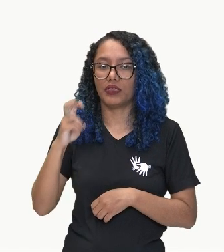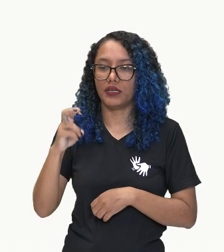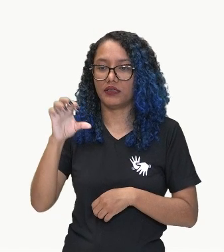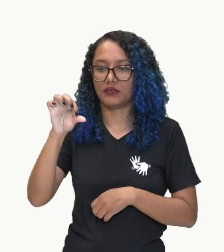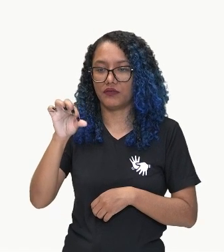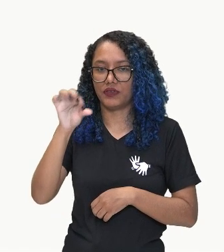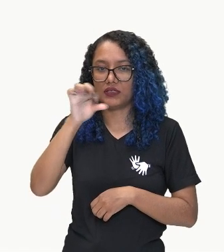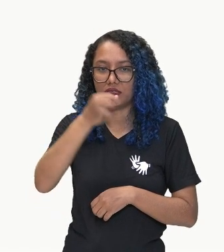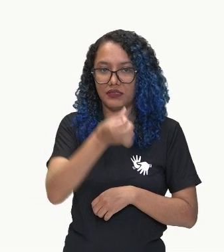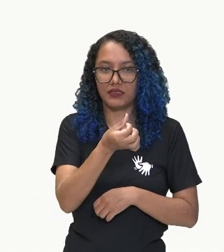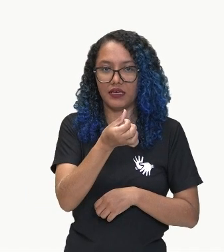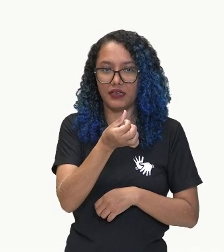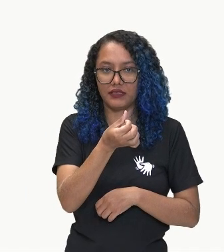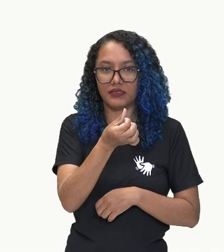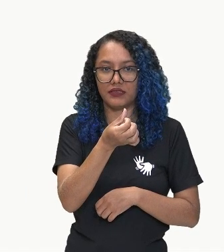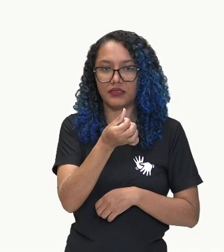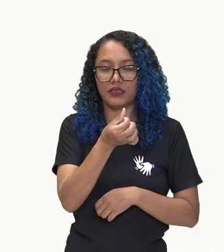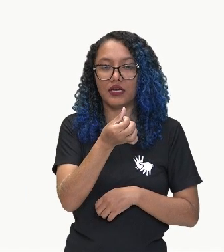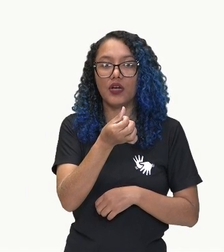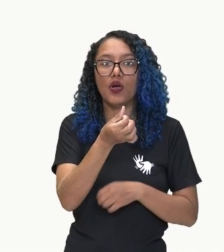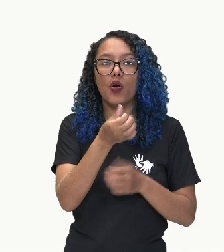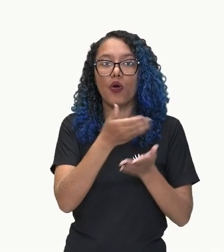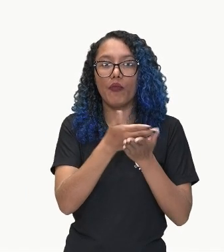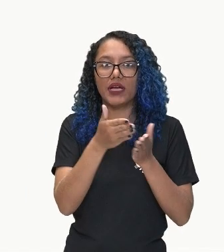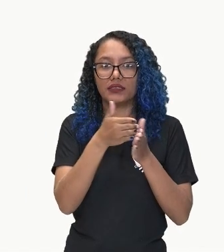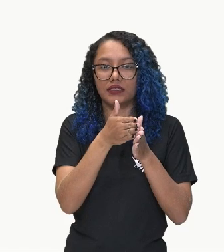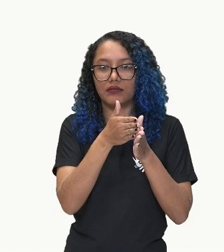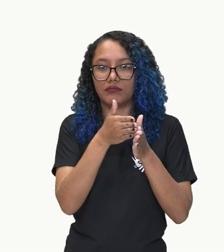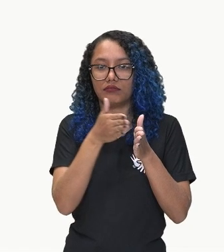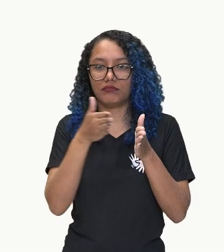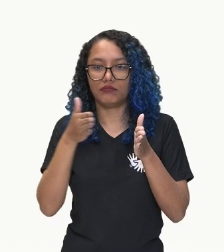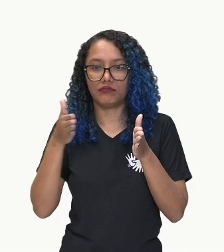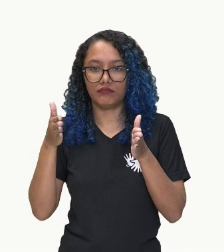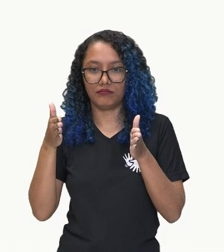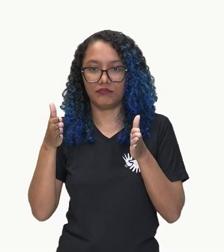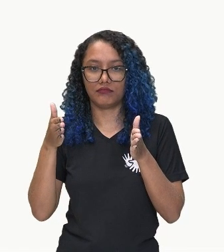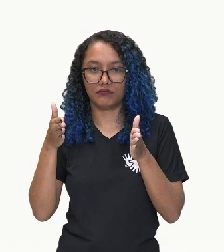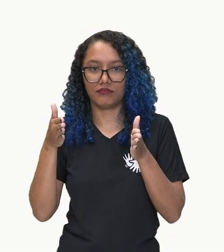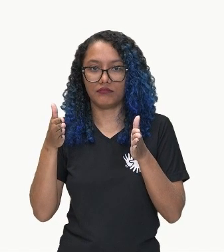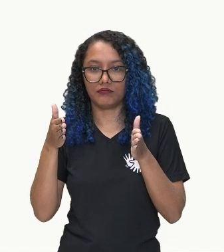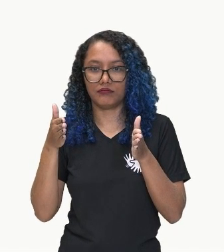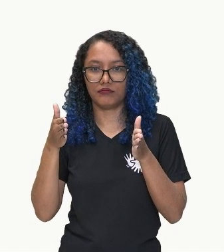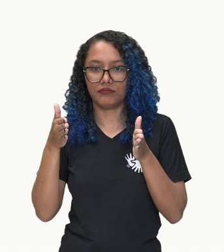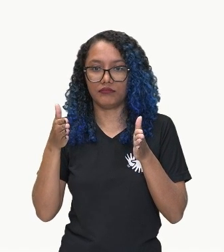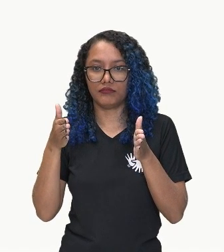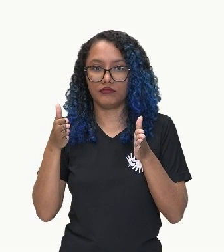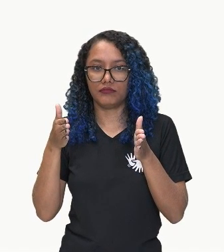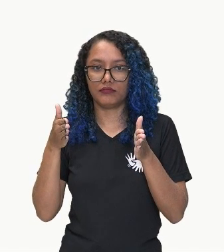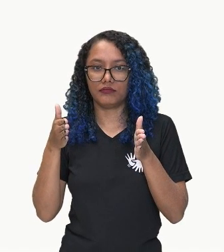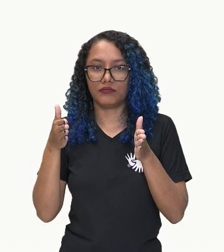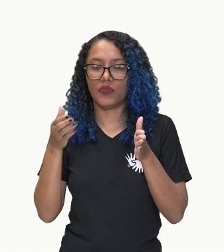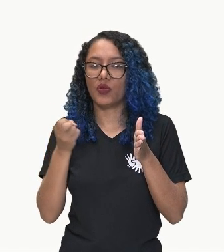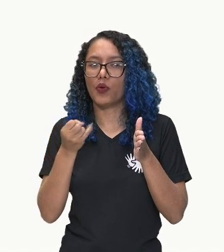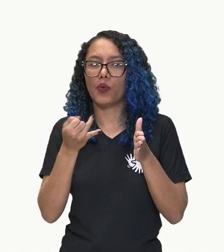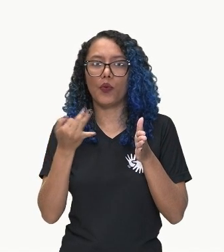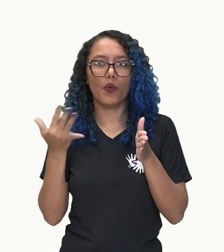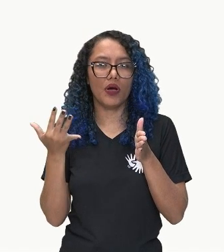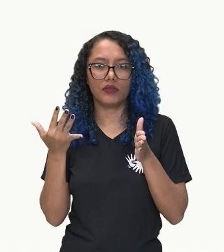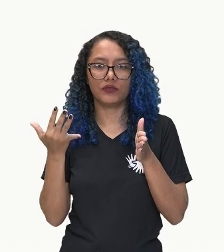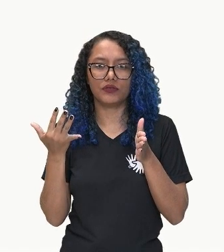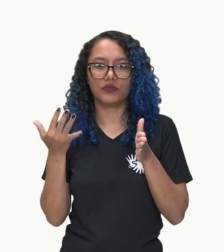ó, da direita para a esquerda. Quantas casas, quantos números ficarão após a